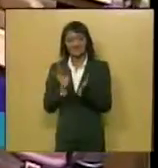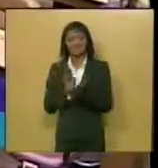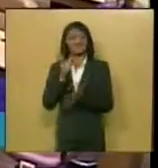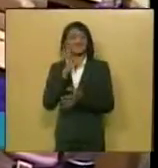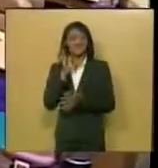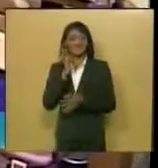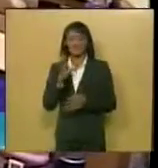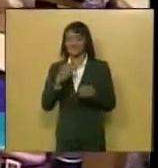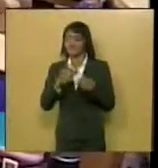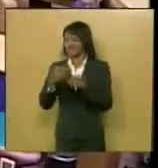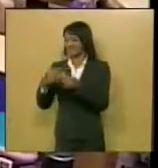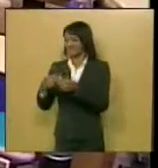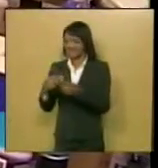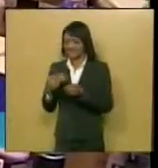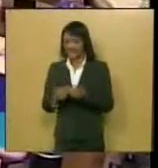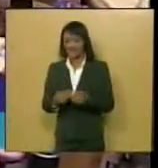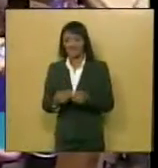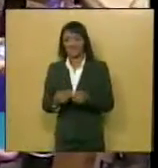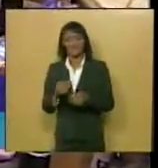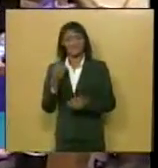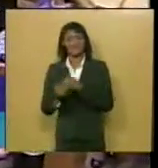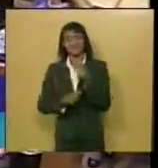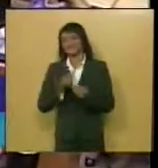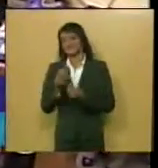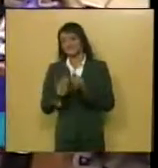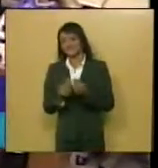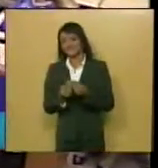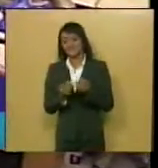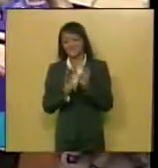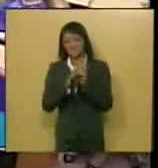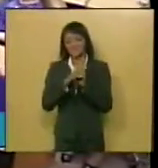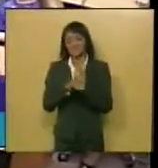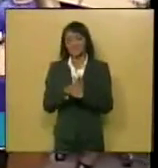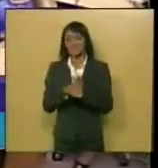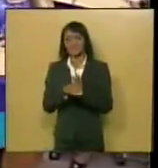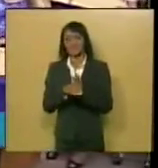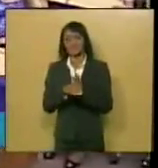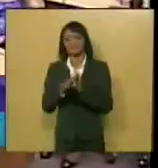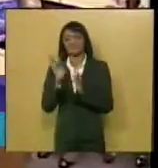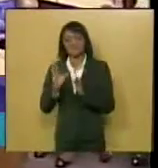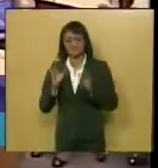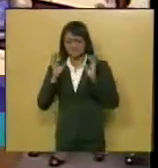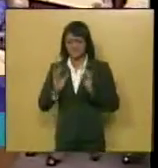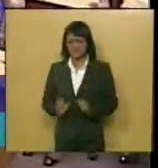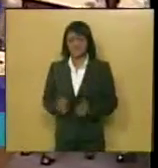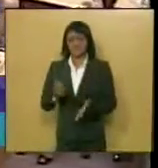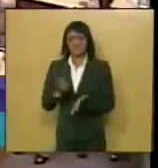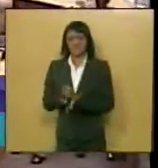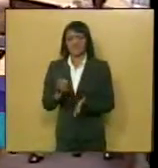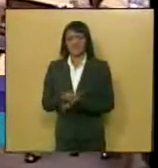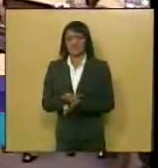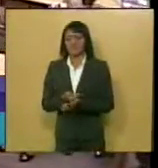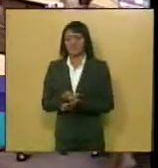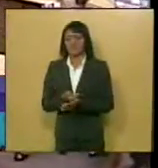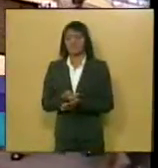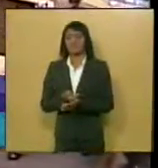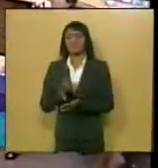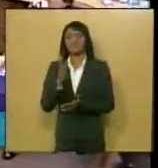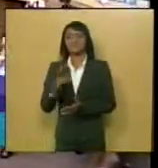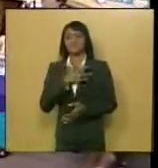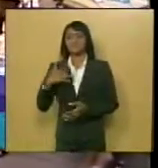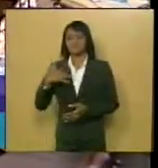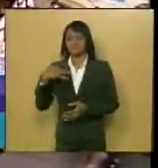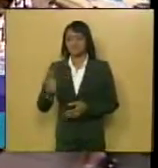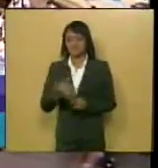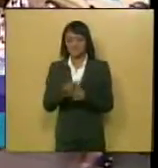do município, tais como códigos de conduta, de cobrança de tributos, de saúde